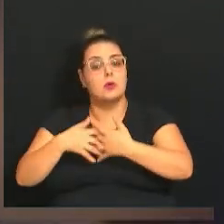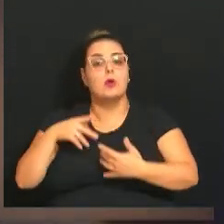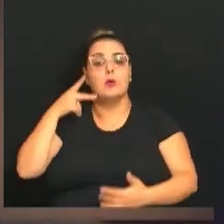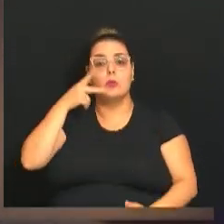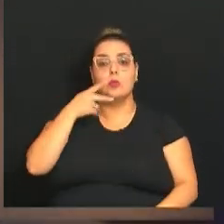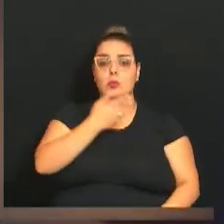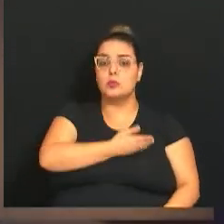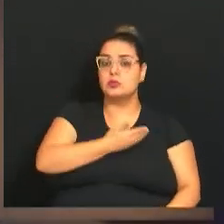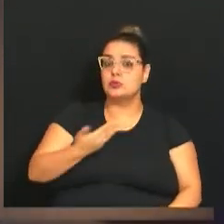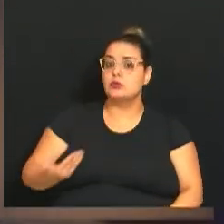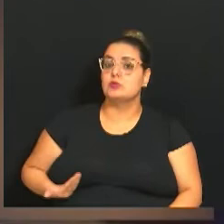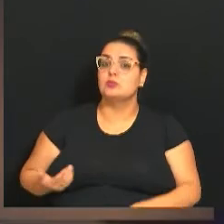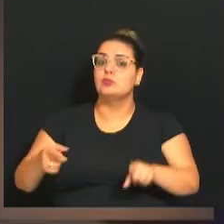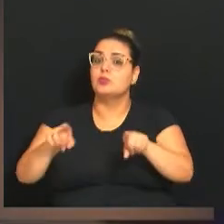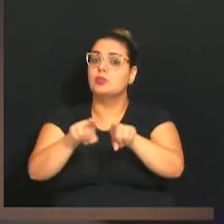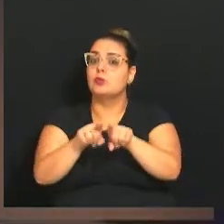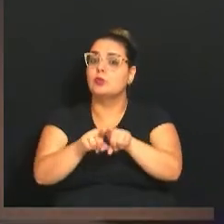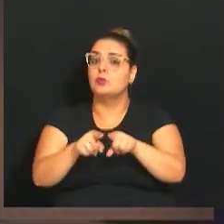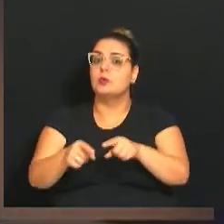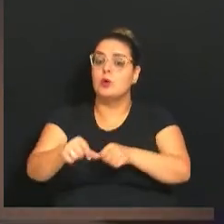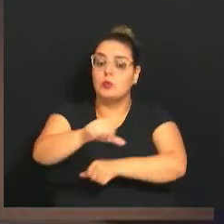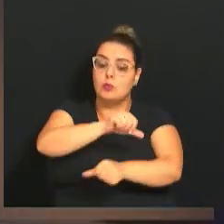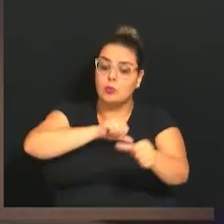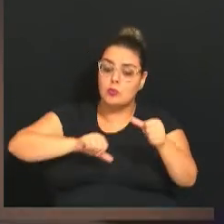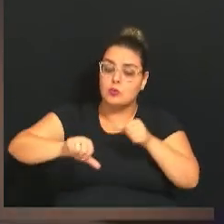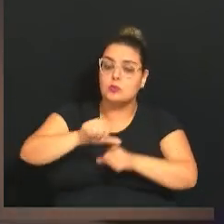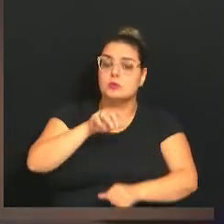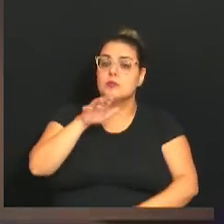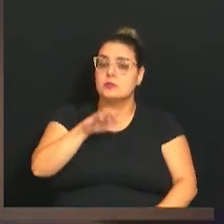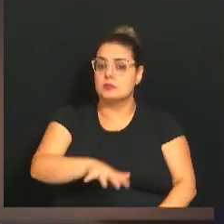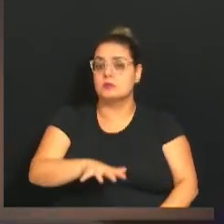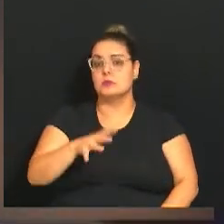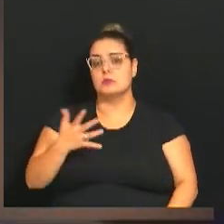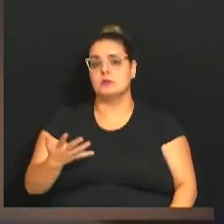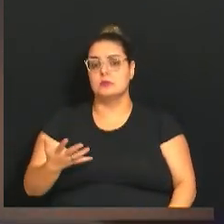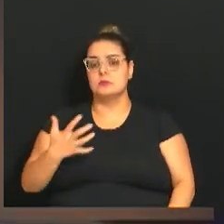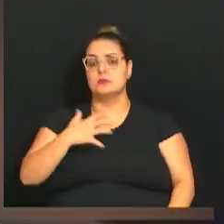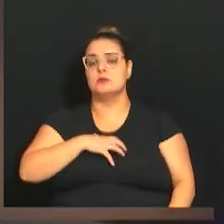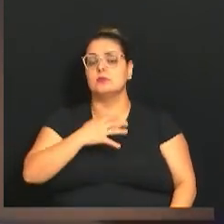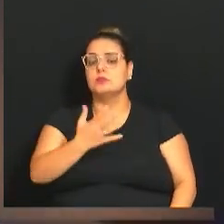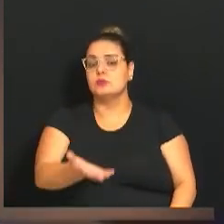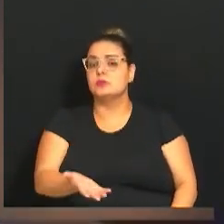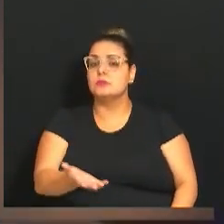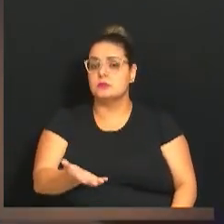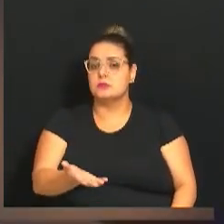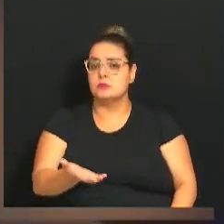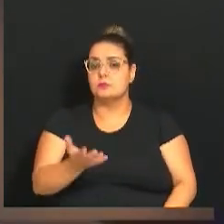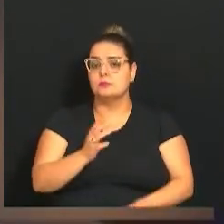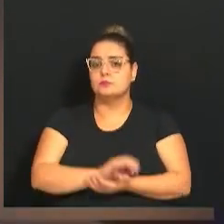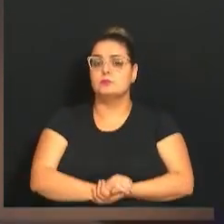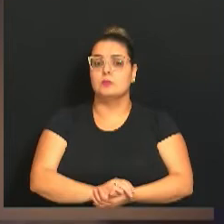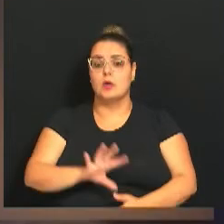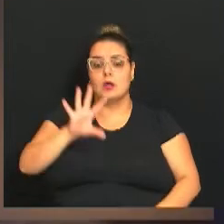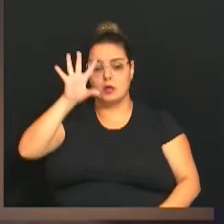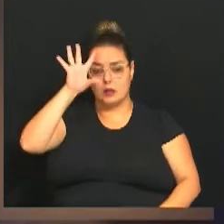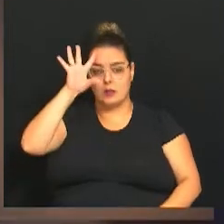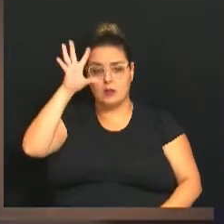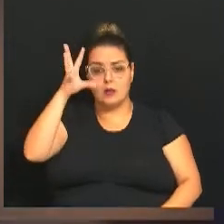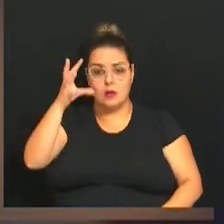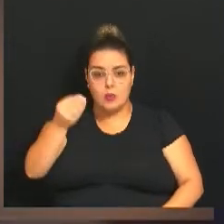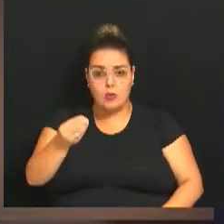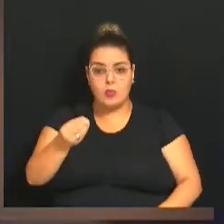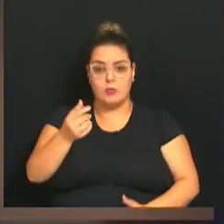públicas de reversão dessas situações, né, da compreensão dos problemas,